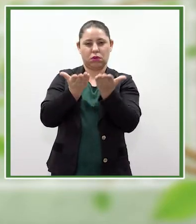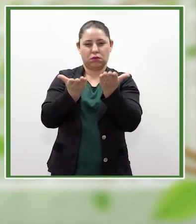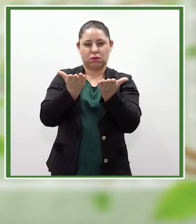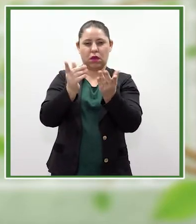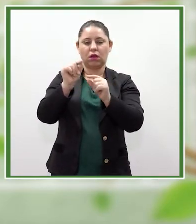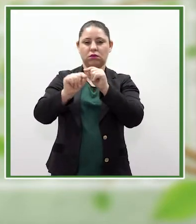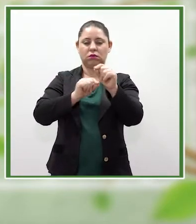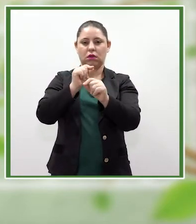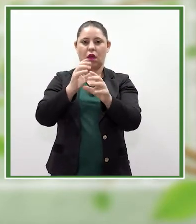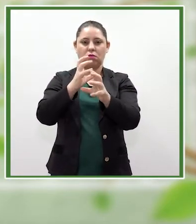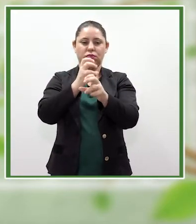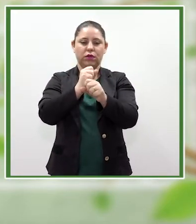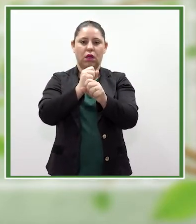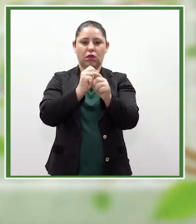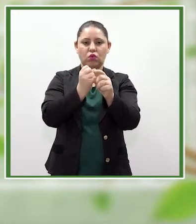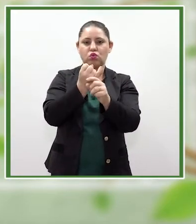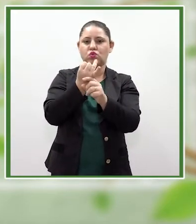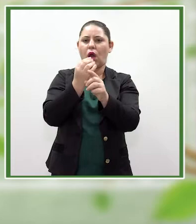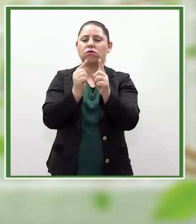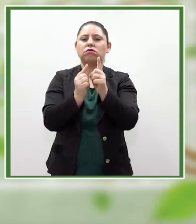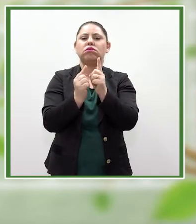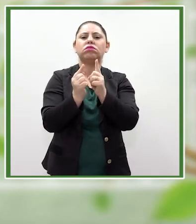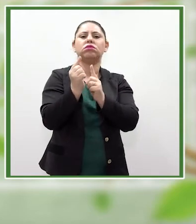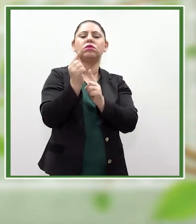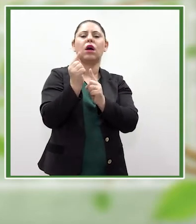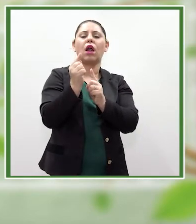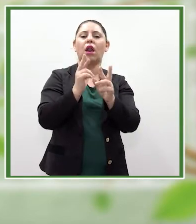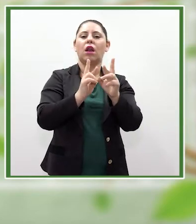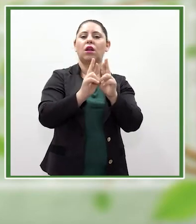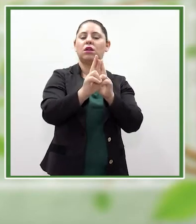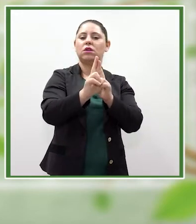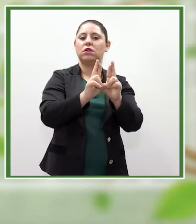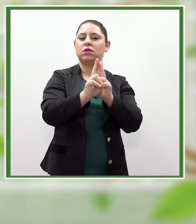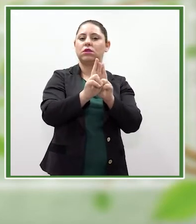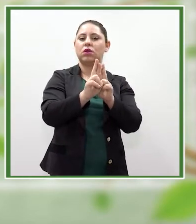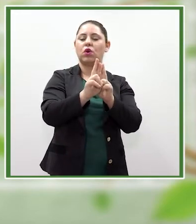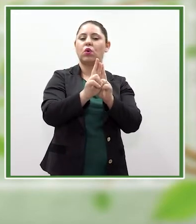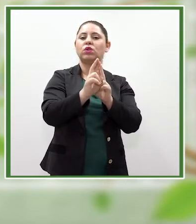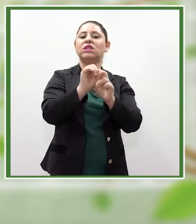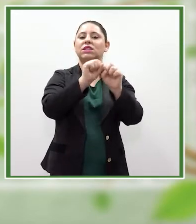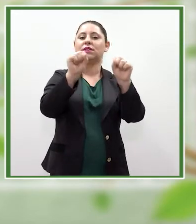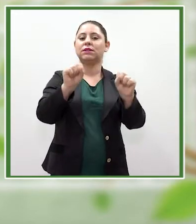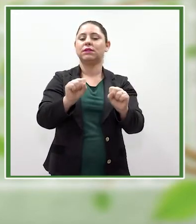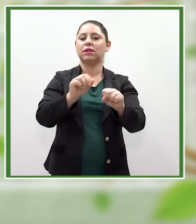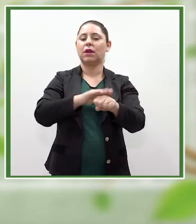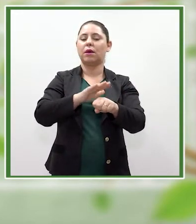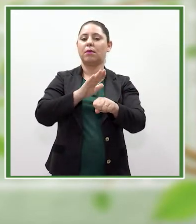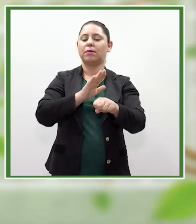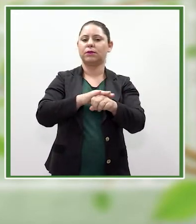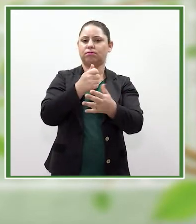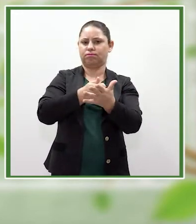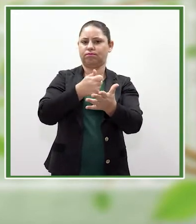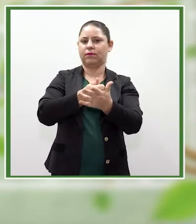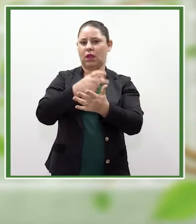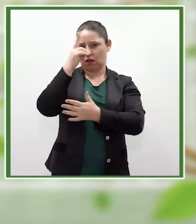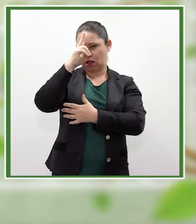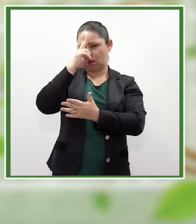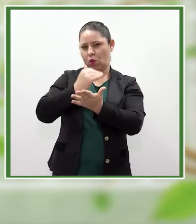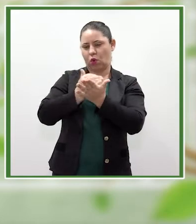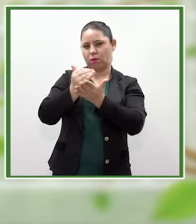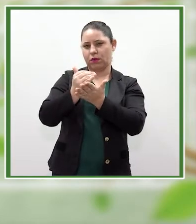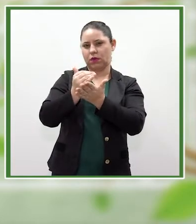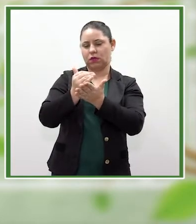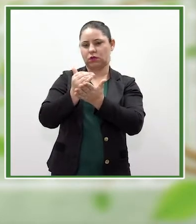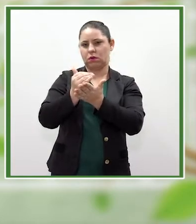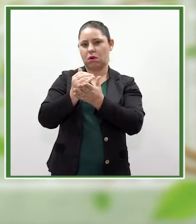lucratividade desses sistemas também. E os cenários 3 e 4, cenários com sistemas um pouco mais intensivos, com maior